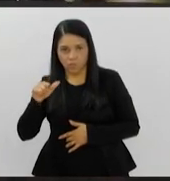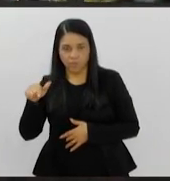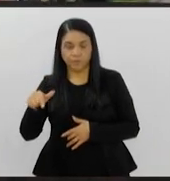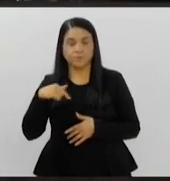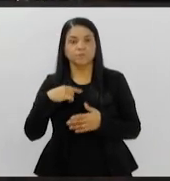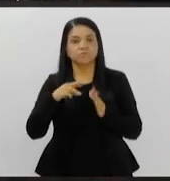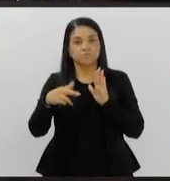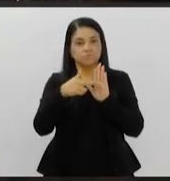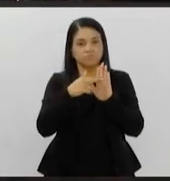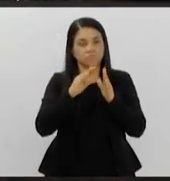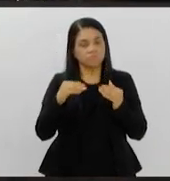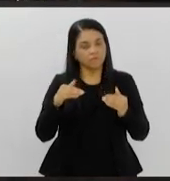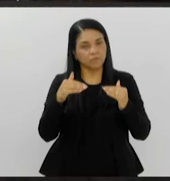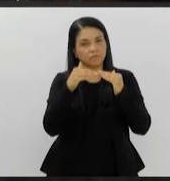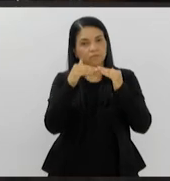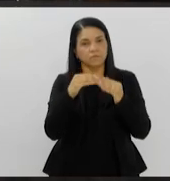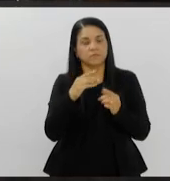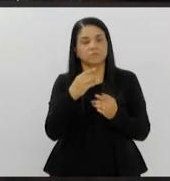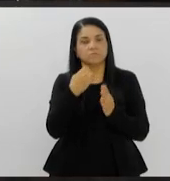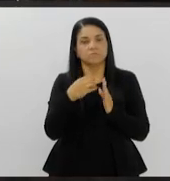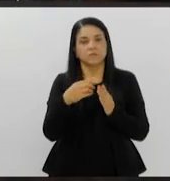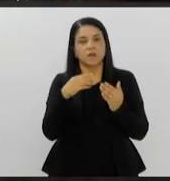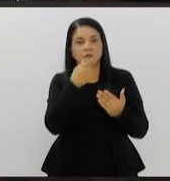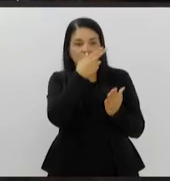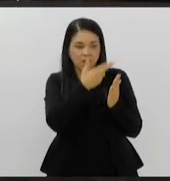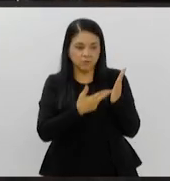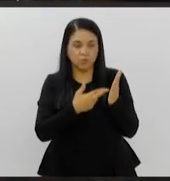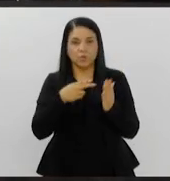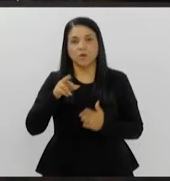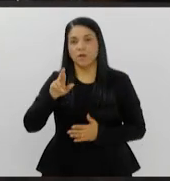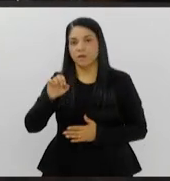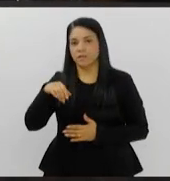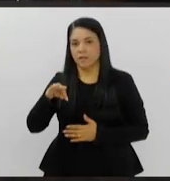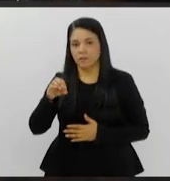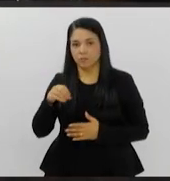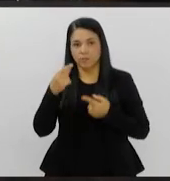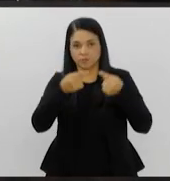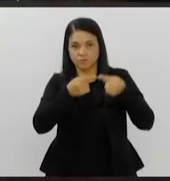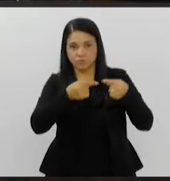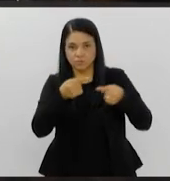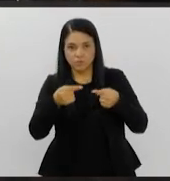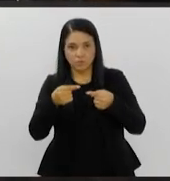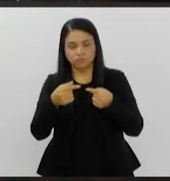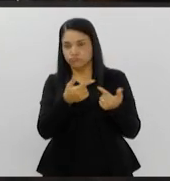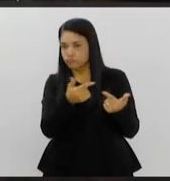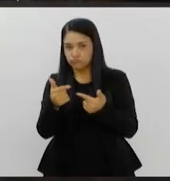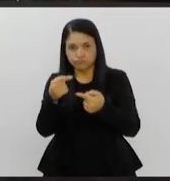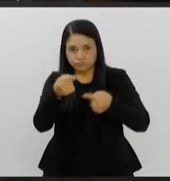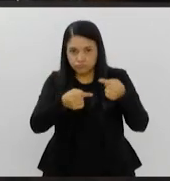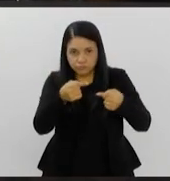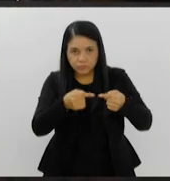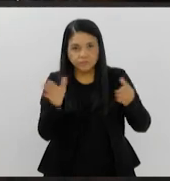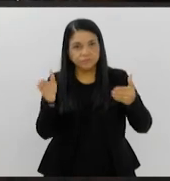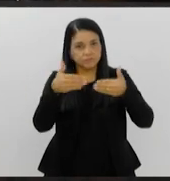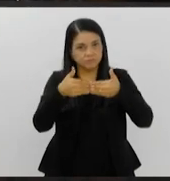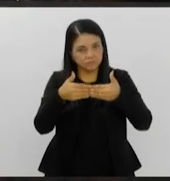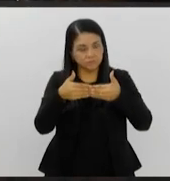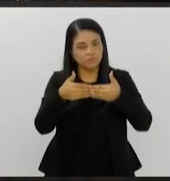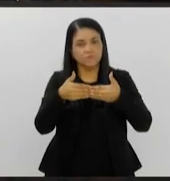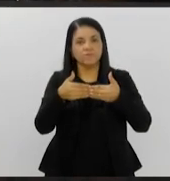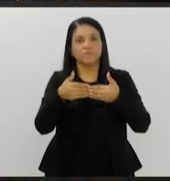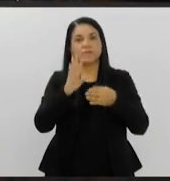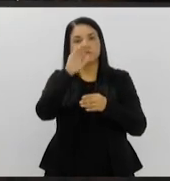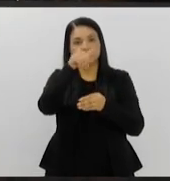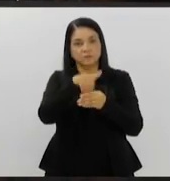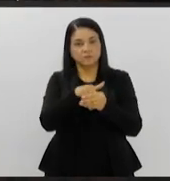Proposição Externa, favorável. Relator, deputado Renato Miranda. Em discussão, não havendo quem queira discutir, encerrada a discussão.